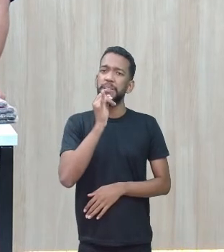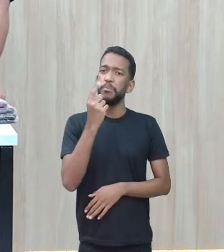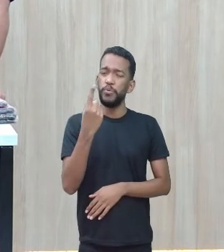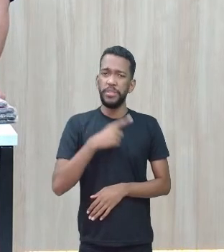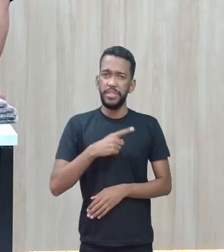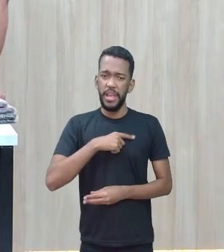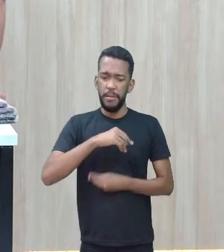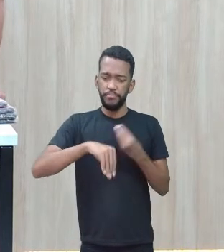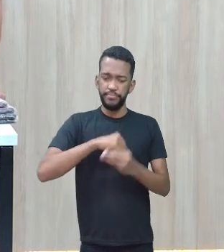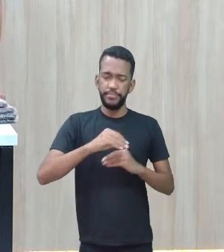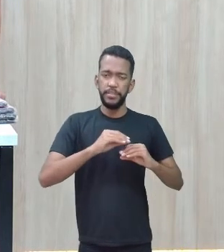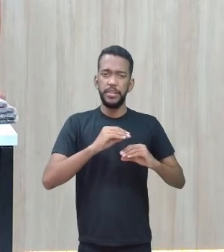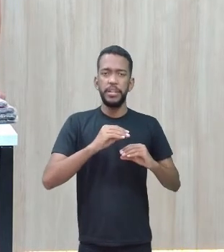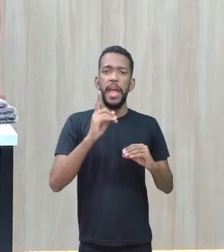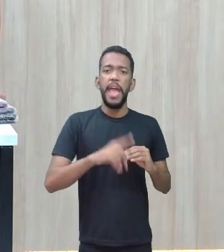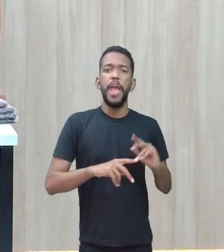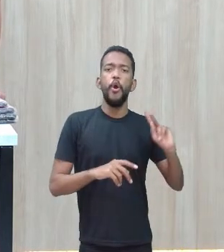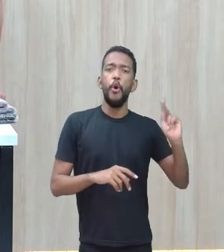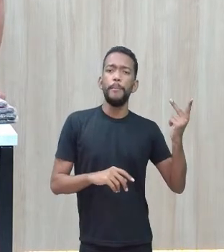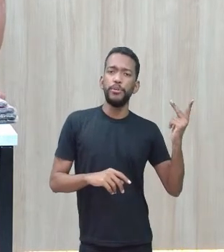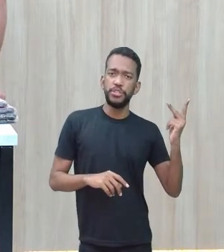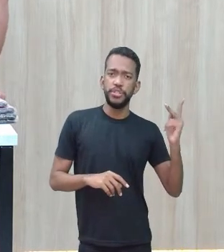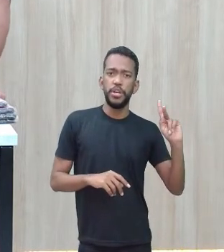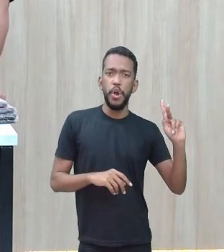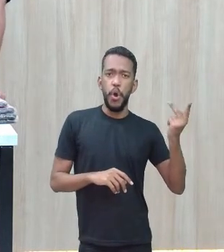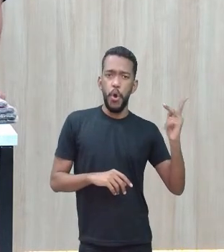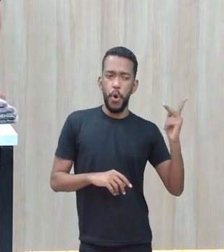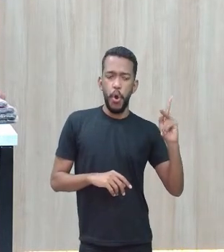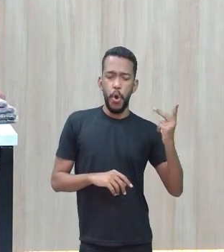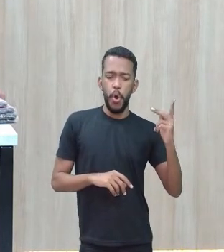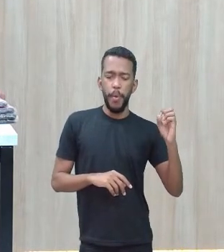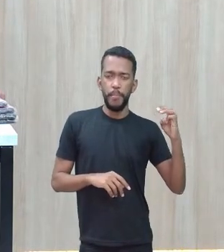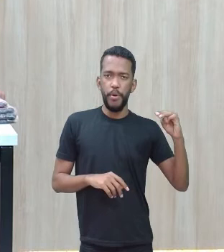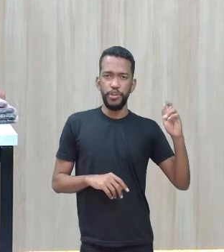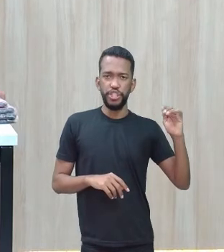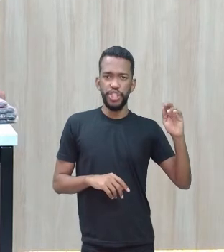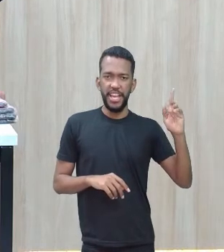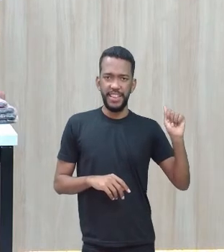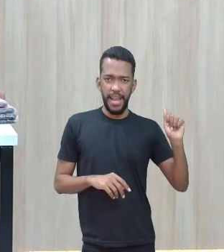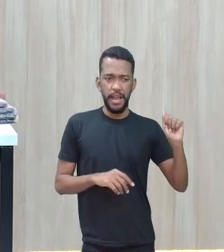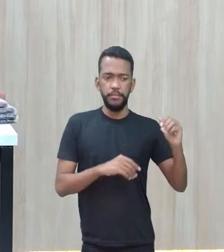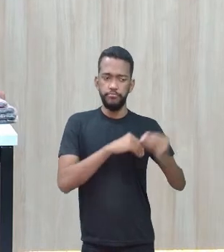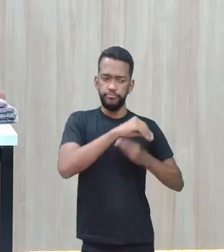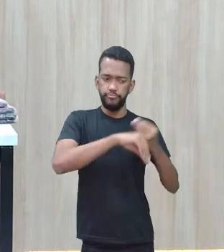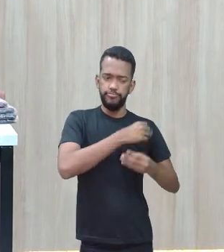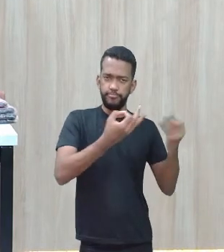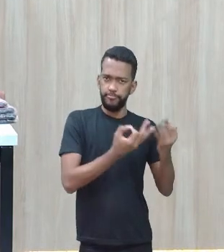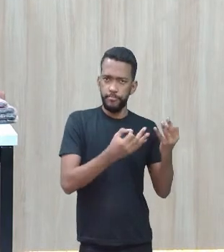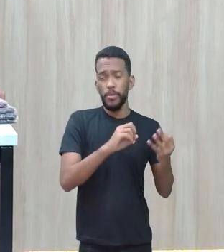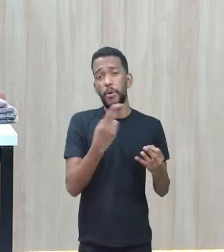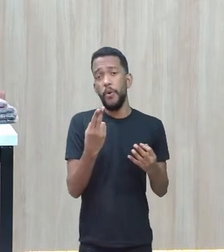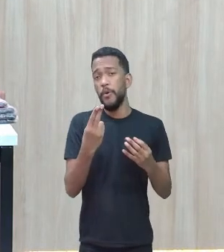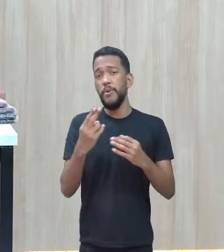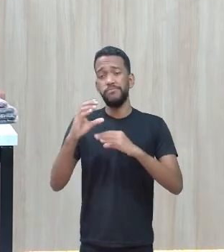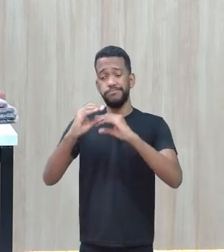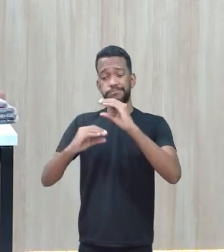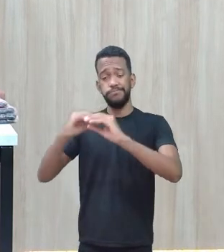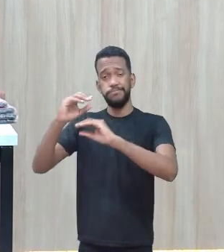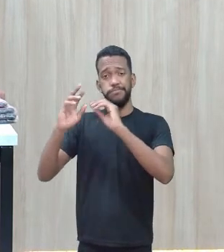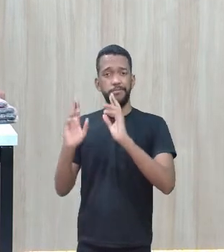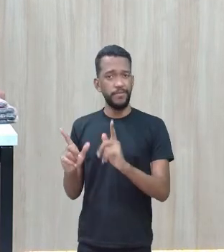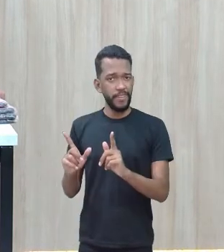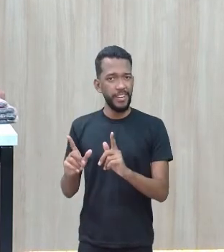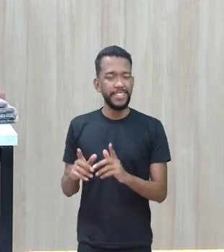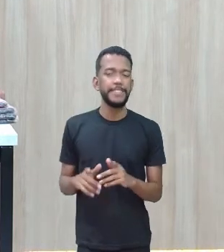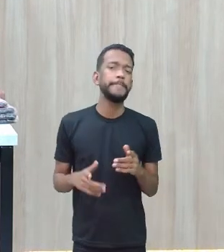homogênea ou heterogênea? Quero agora que vocês parem. Lembre que eu disse, chama alguém aí da família para ajudar. Pede